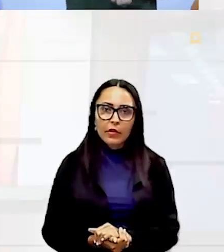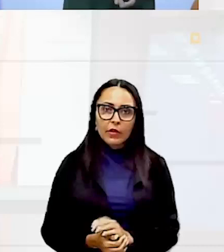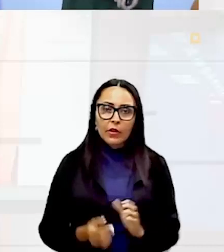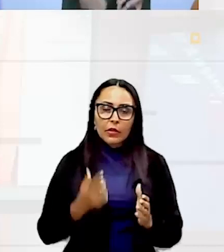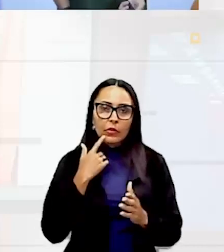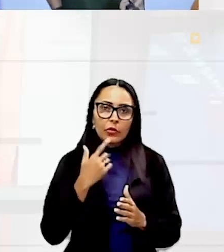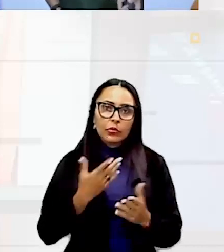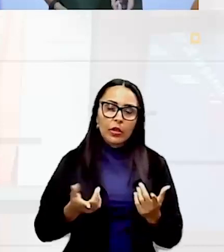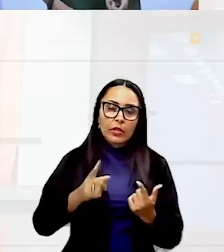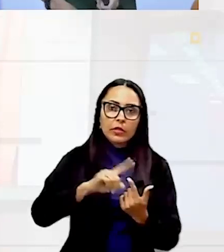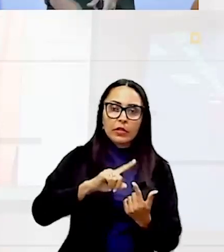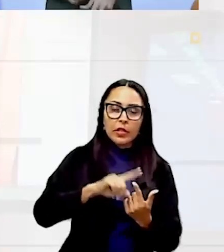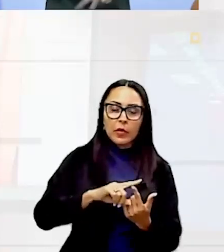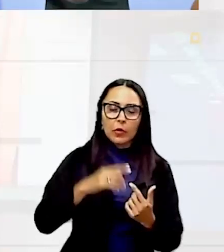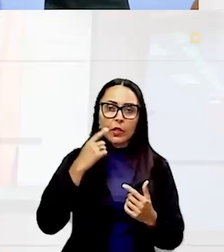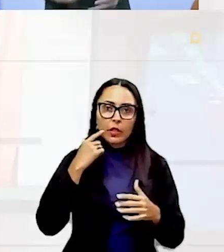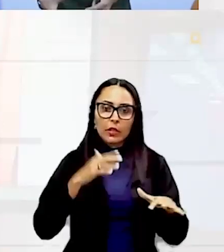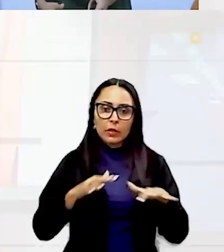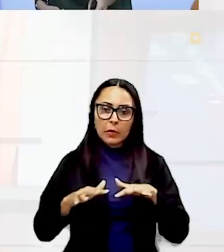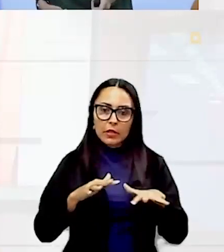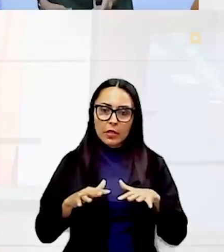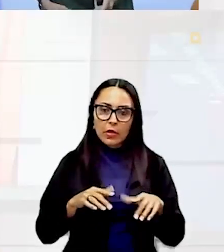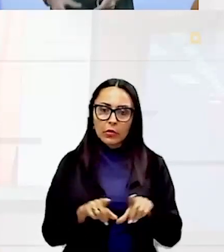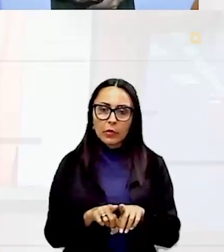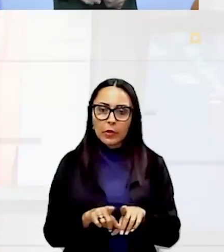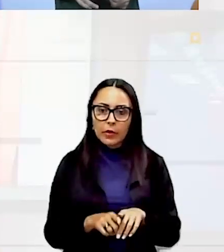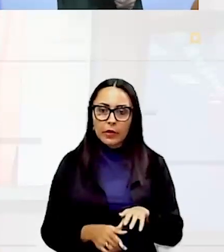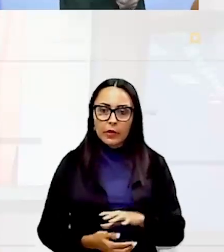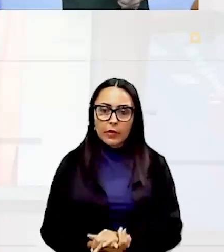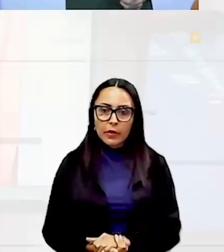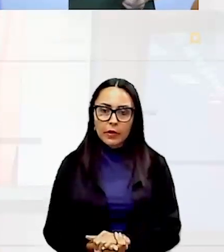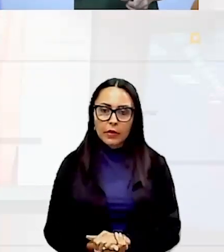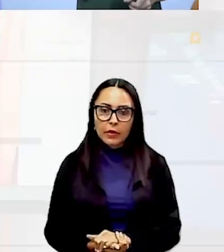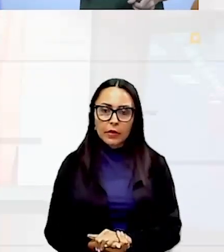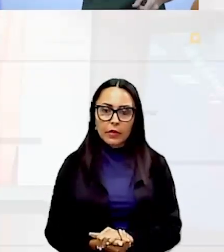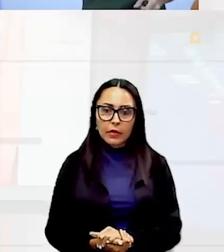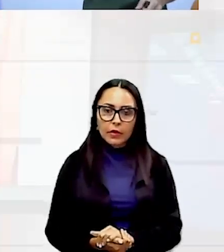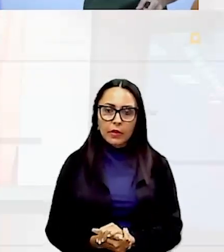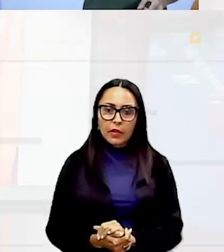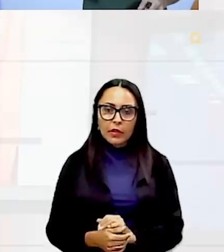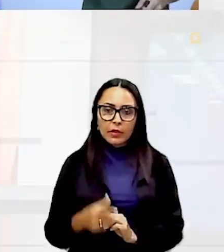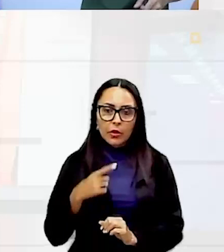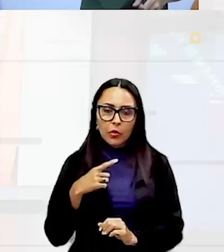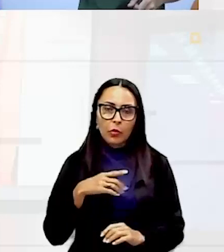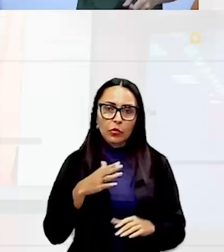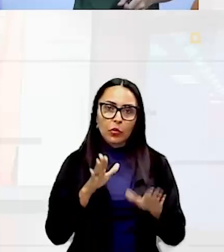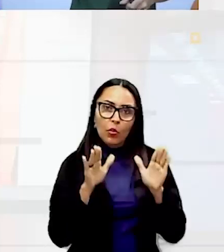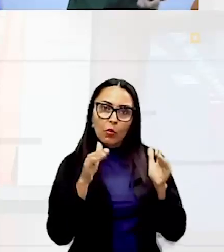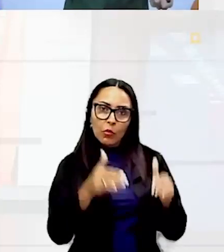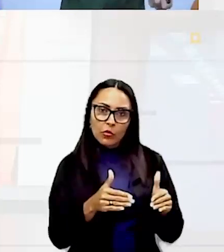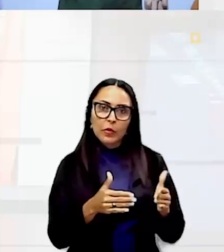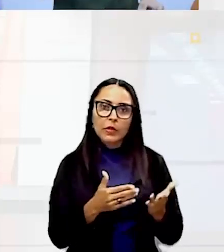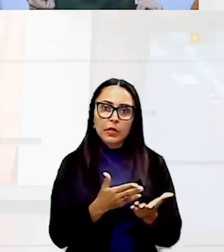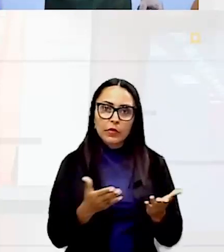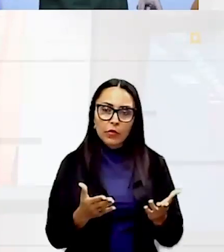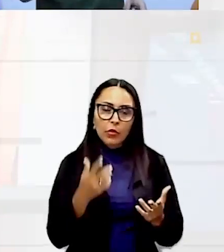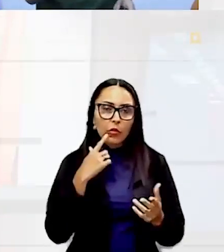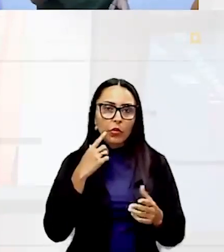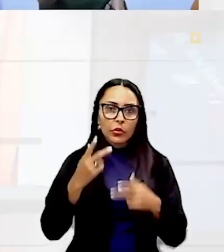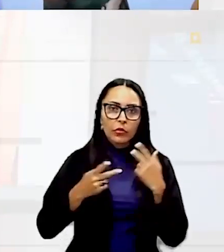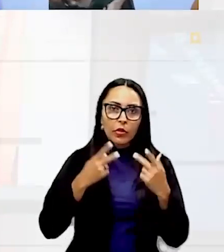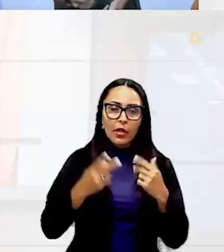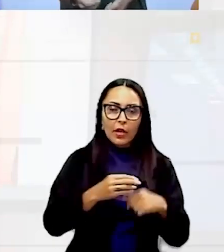Todos esses tipos de animação, esses subgêneros de animação, todos eles têm um ponto comum específico. Que, como eu falei,